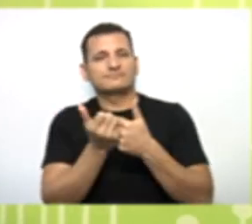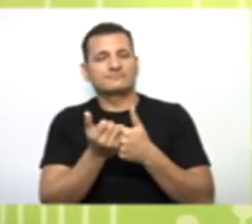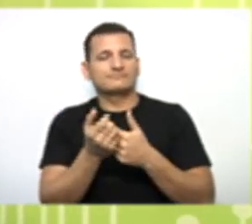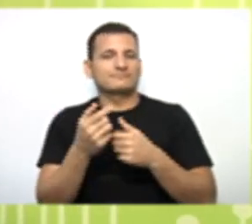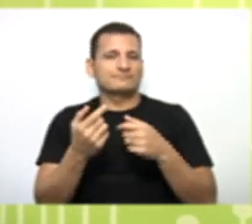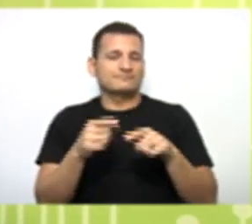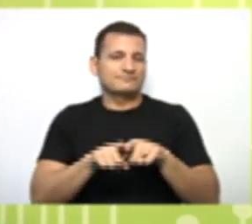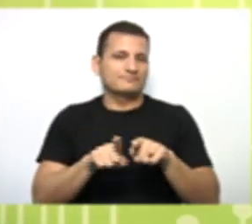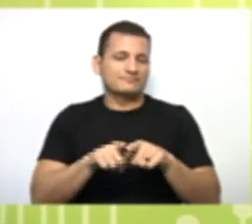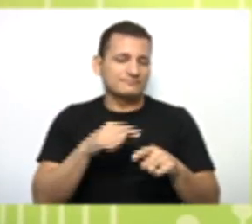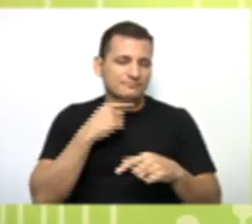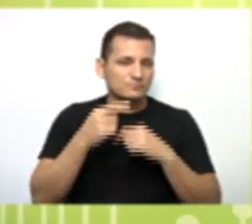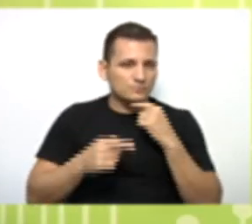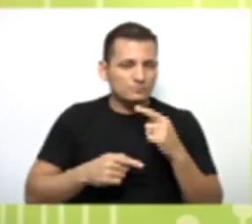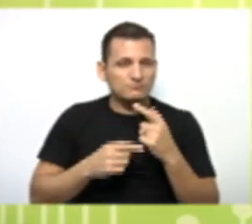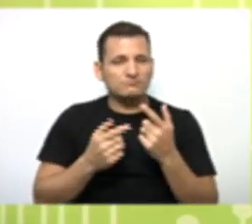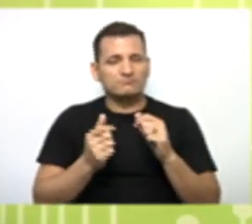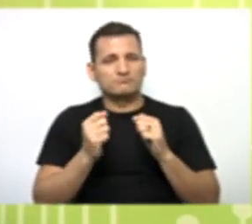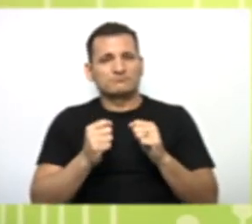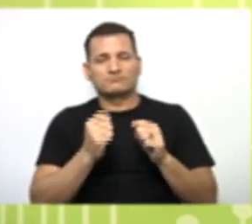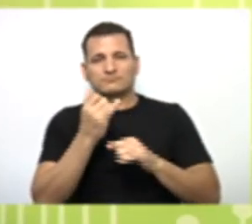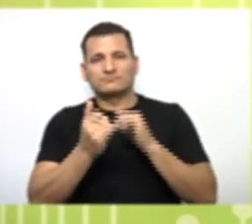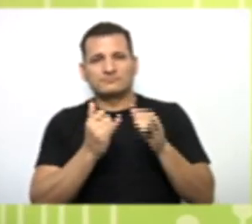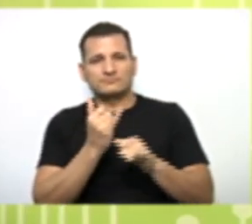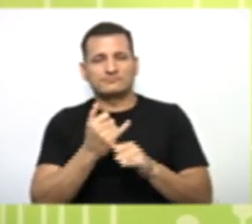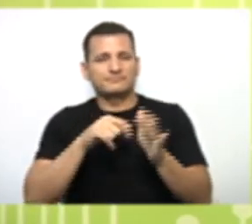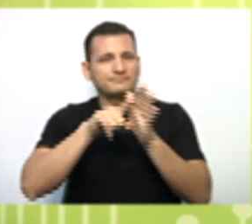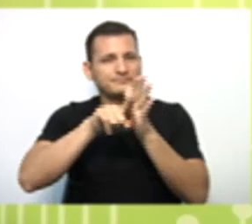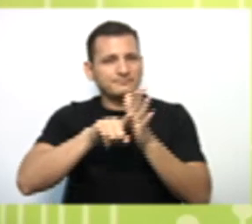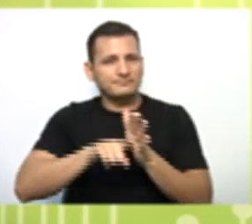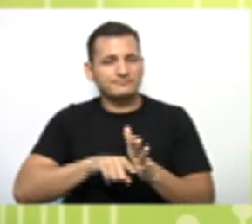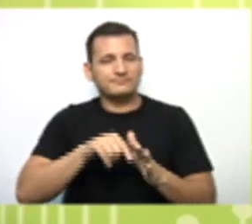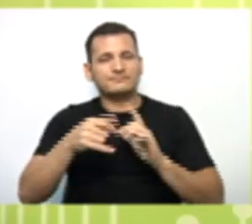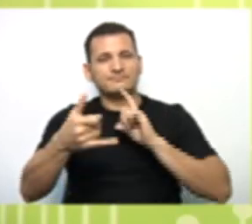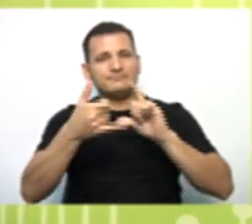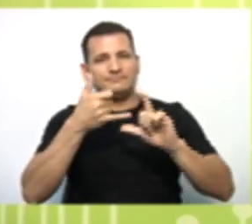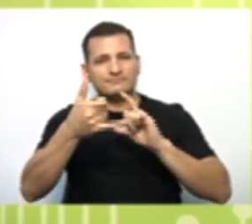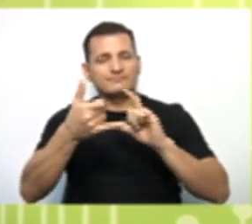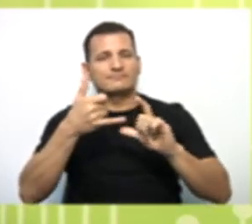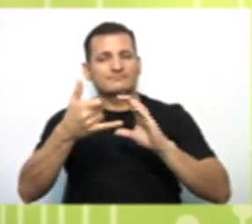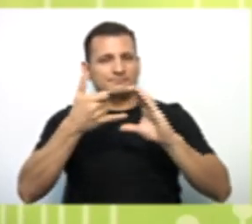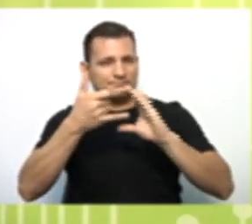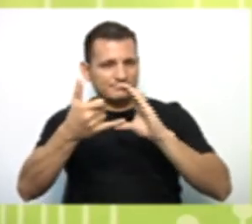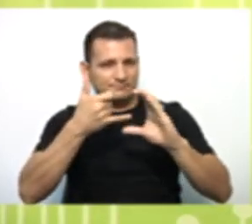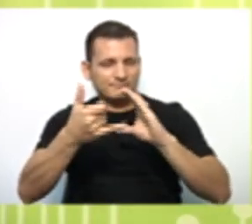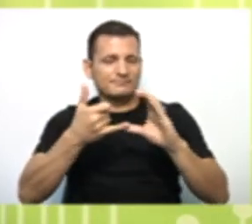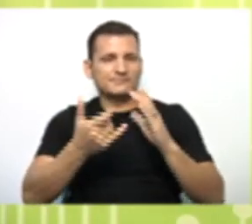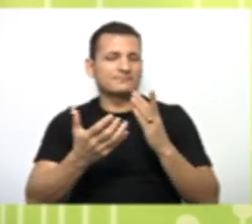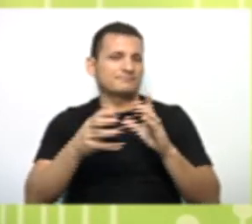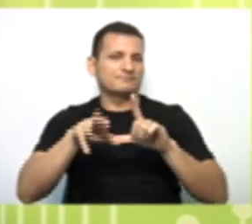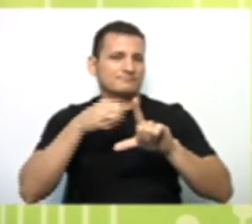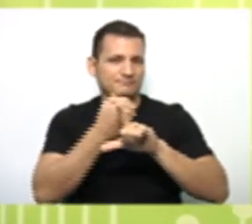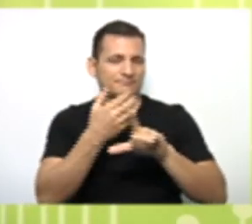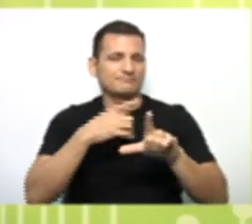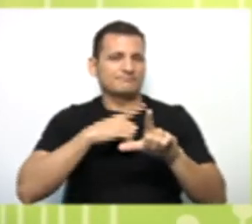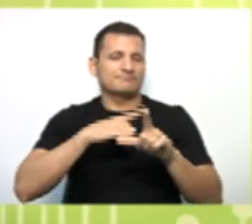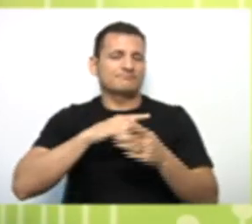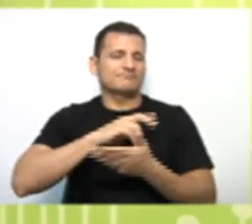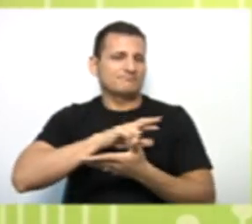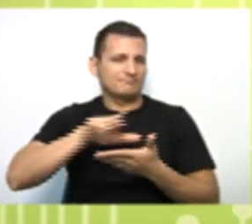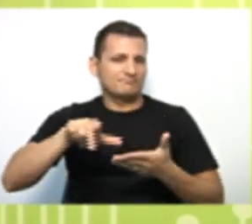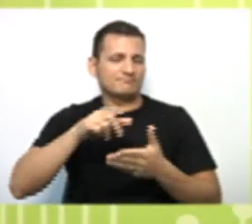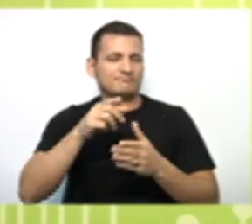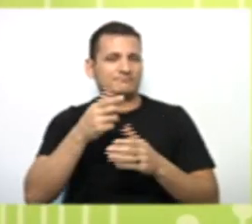as dúvidas. Vem na internet, tem muito vídeo lá no YouTube. Como eu falei, tem muita coisa no YouTube que vão ajudar vocês a fazerem essas